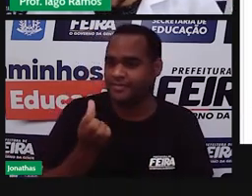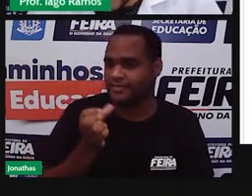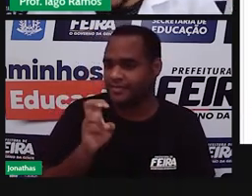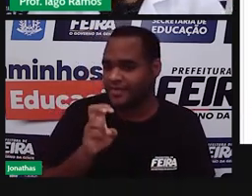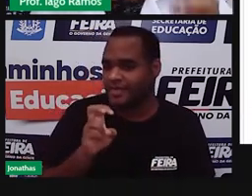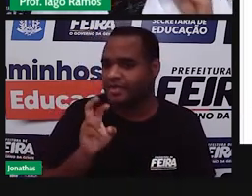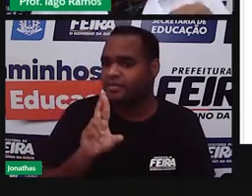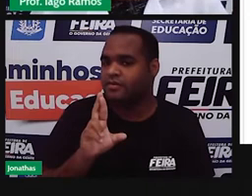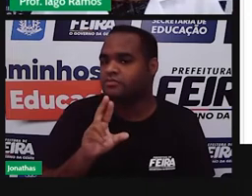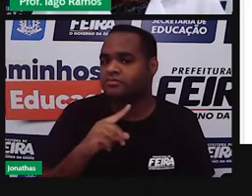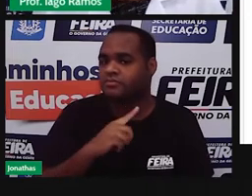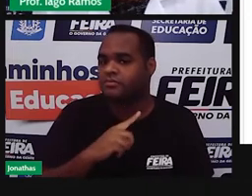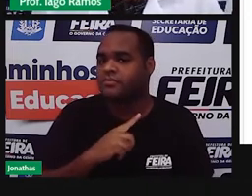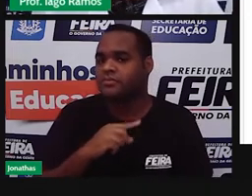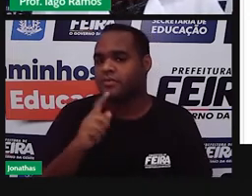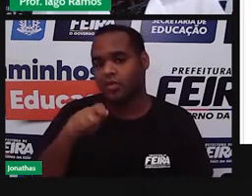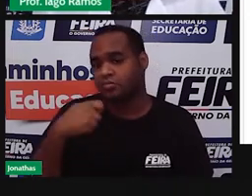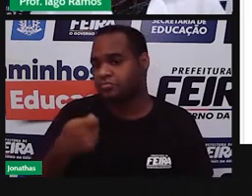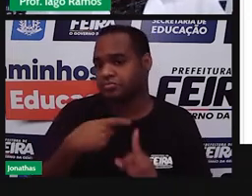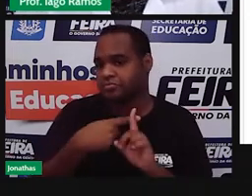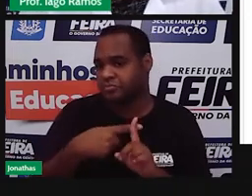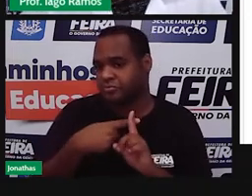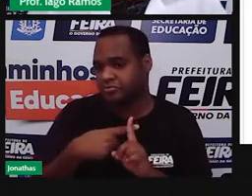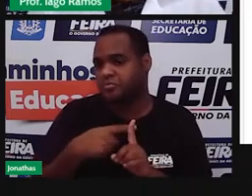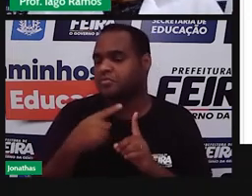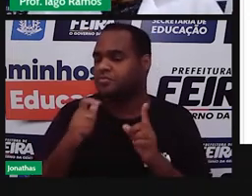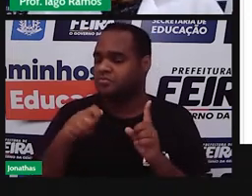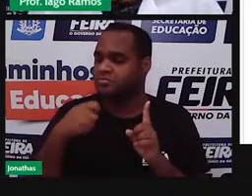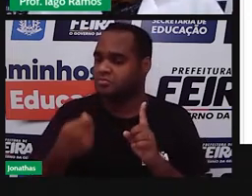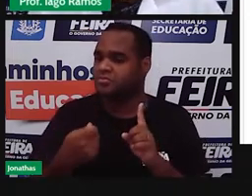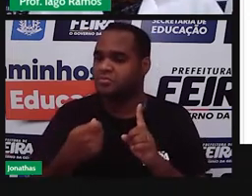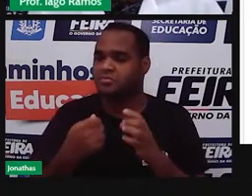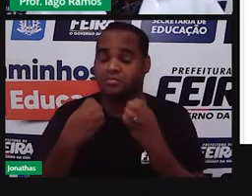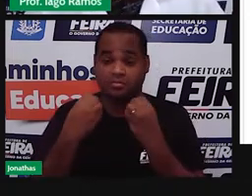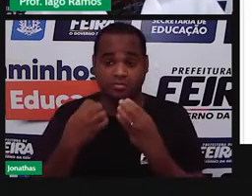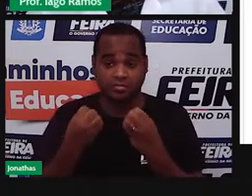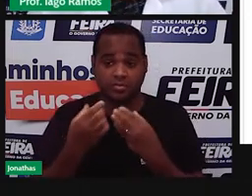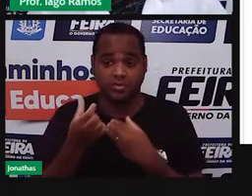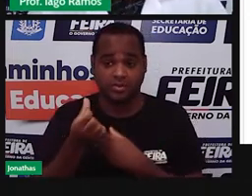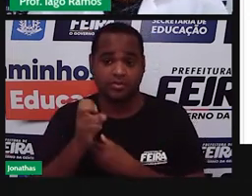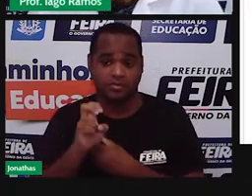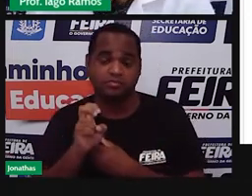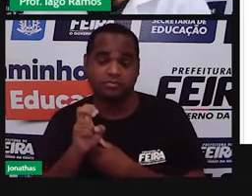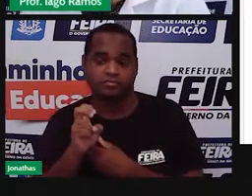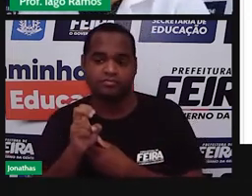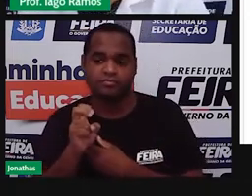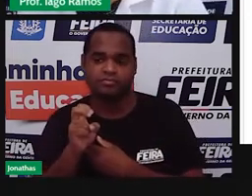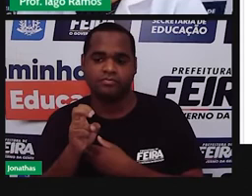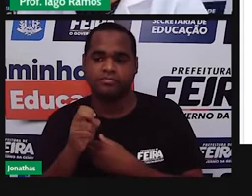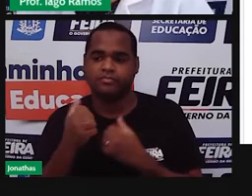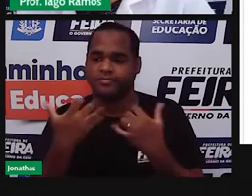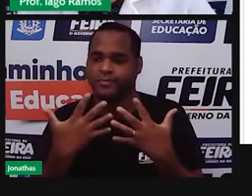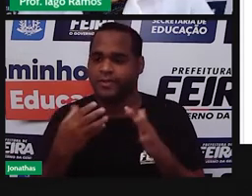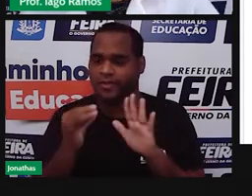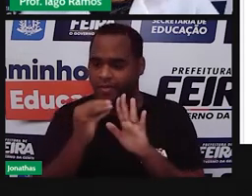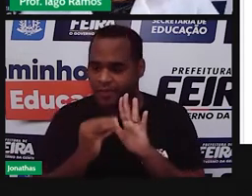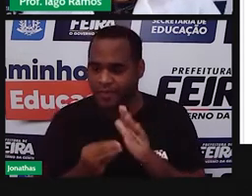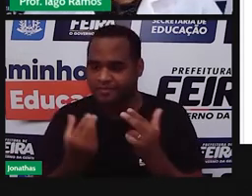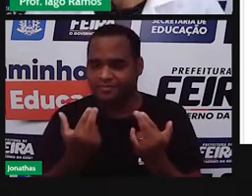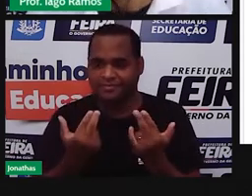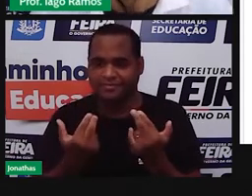Esse 65, né? É positivo, então positivo 65. E já vou colocar um